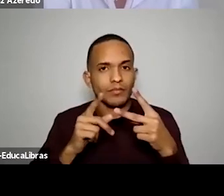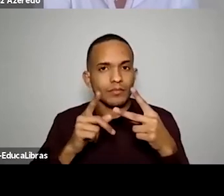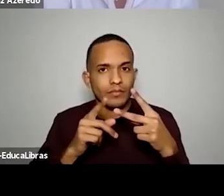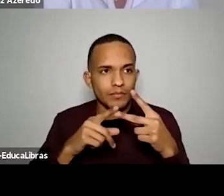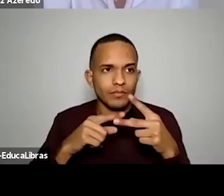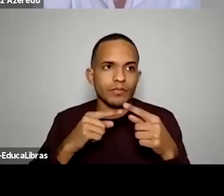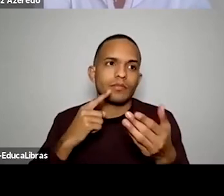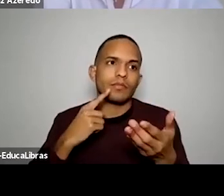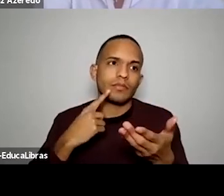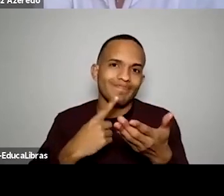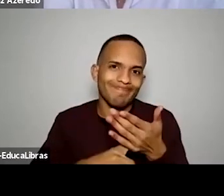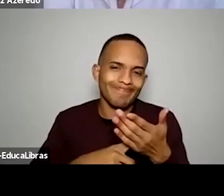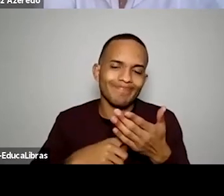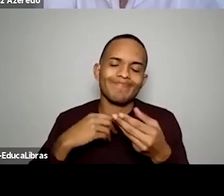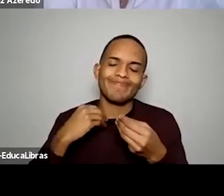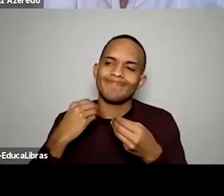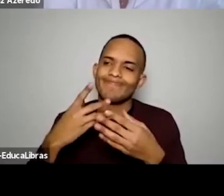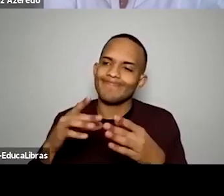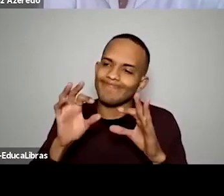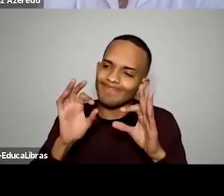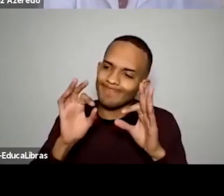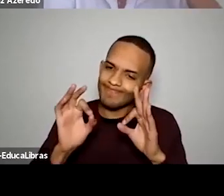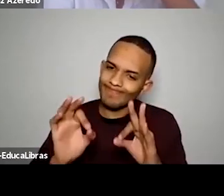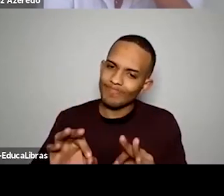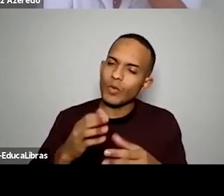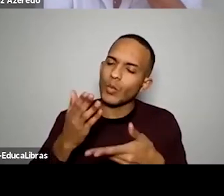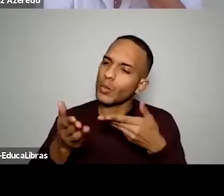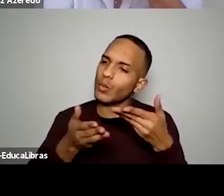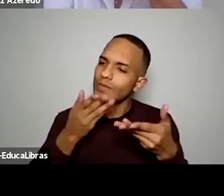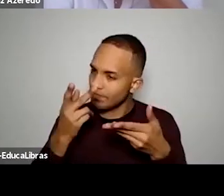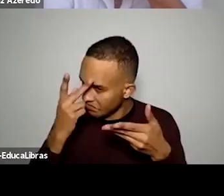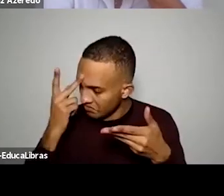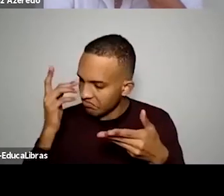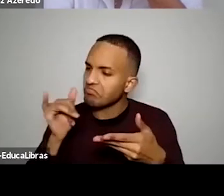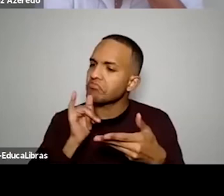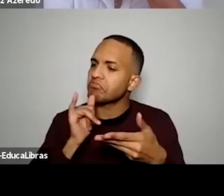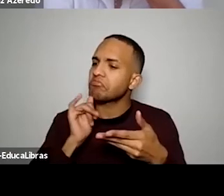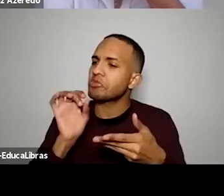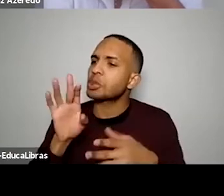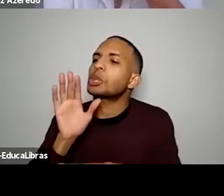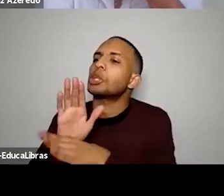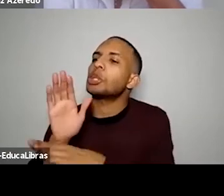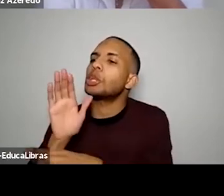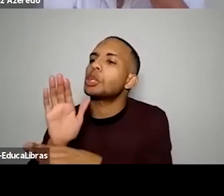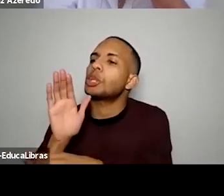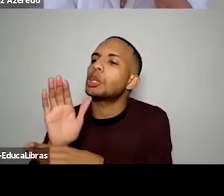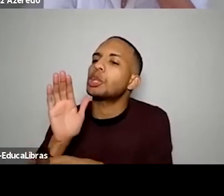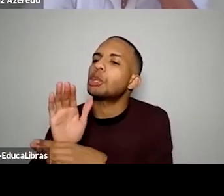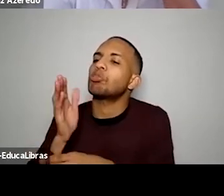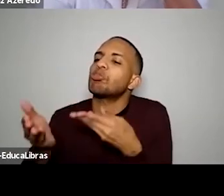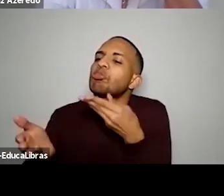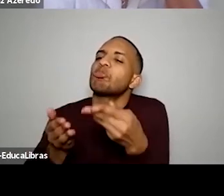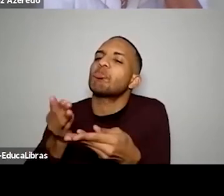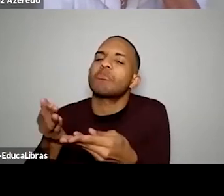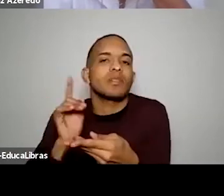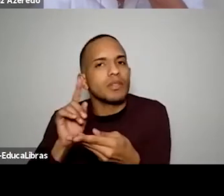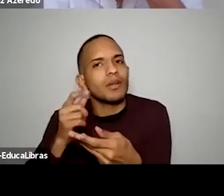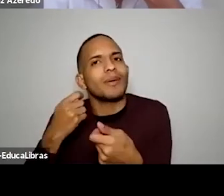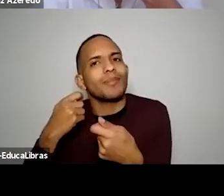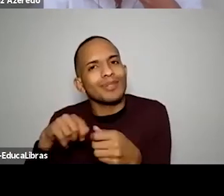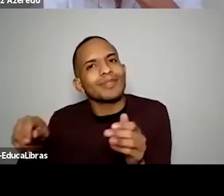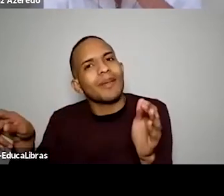com dignidade, tratar com condições para que a pessoa não se sinta apenas beneficiária do projeto, mas fazendo parte daquele processo